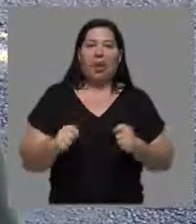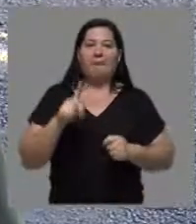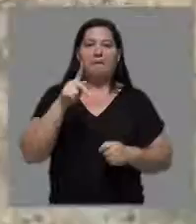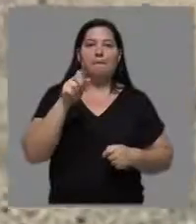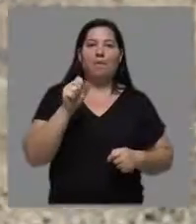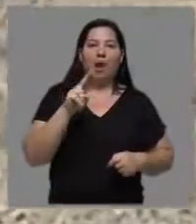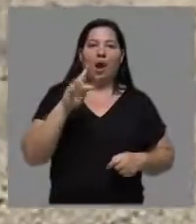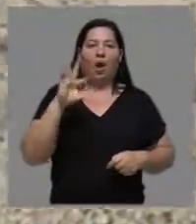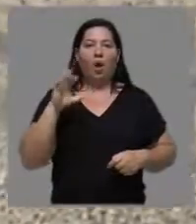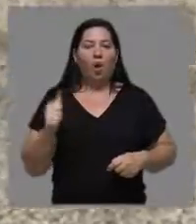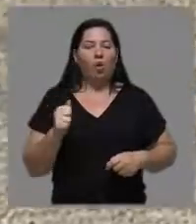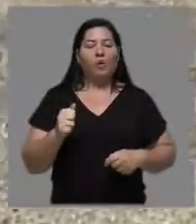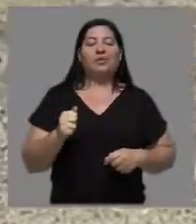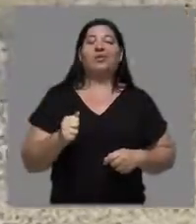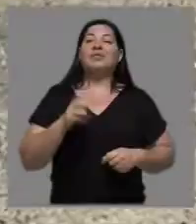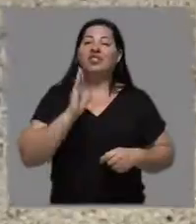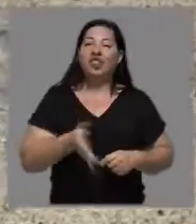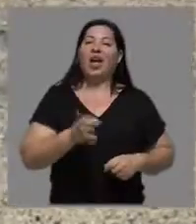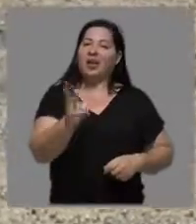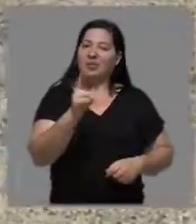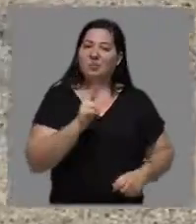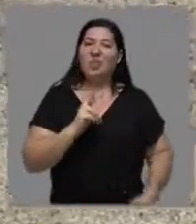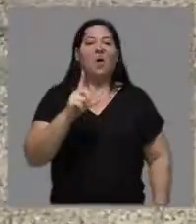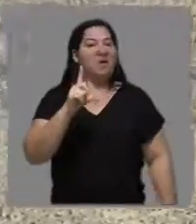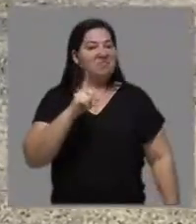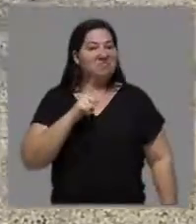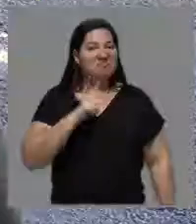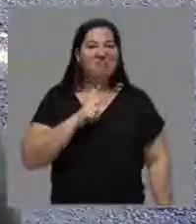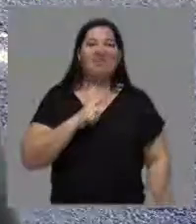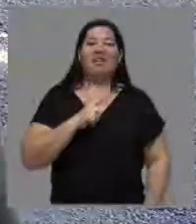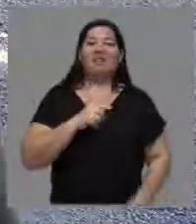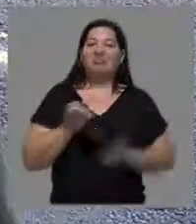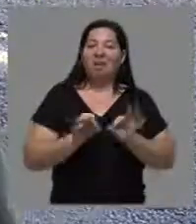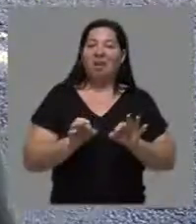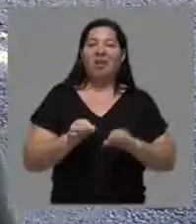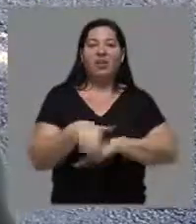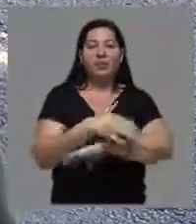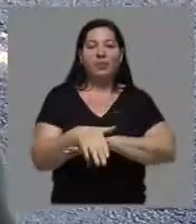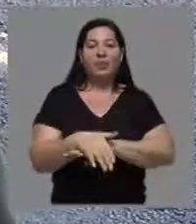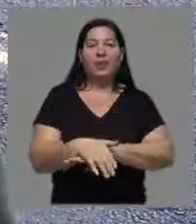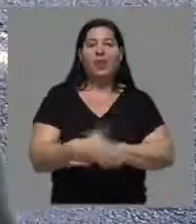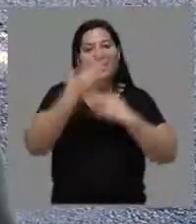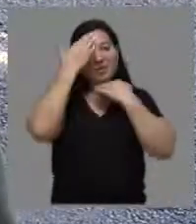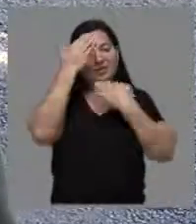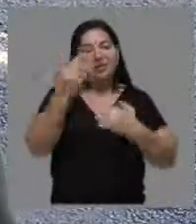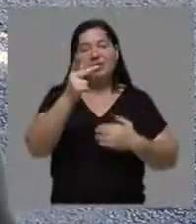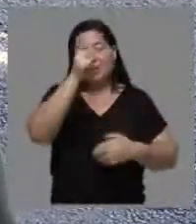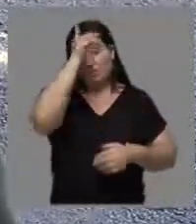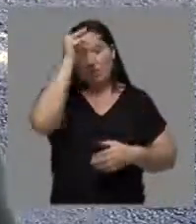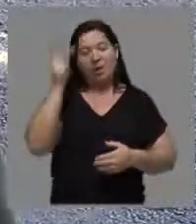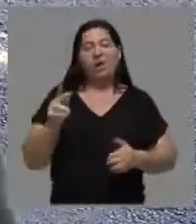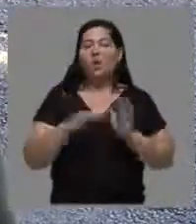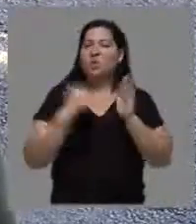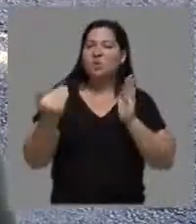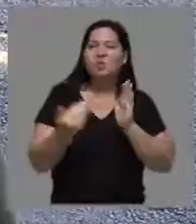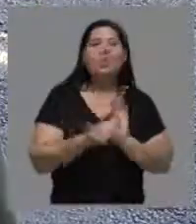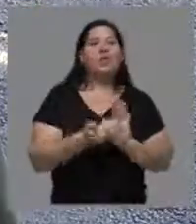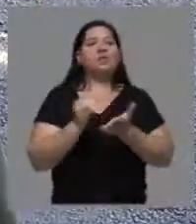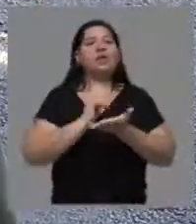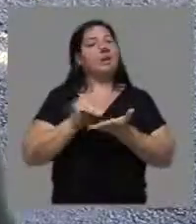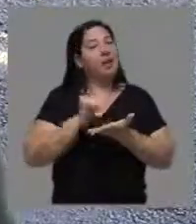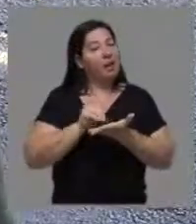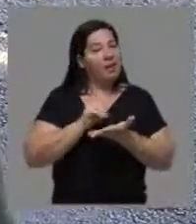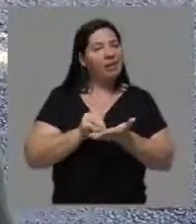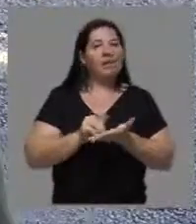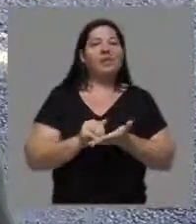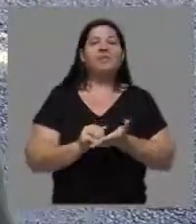já estamos prontamente sendo atendido pelo prefeito, pelo secretário. Quero agradecer ao prefeito Lucas, a todo o seu secretariado, agradecer